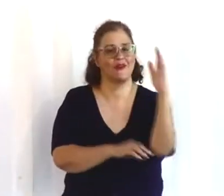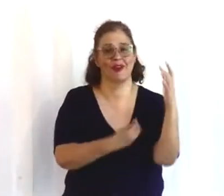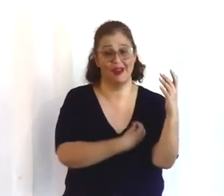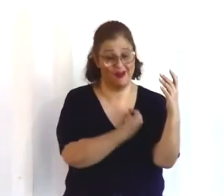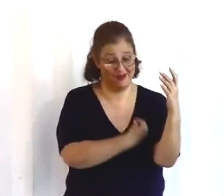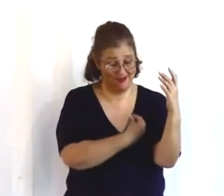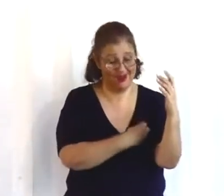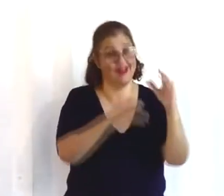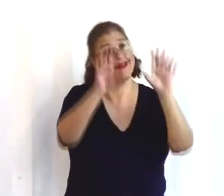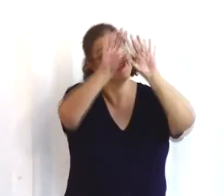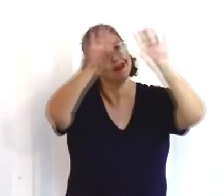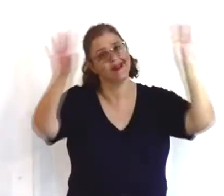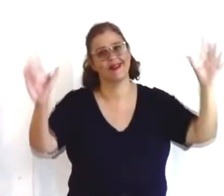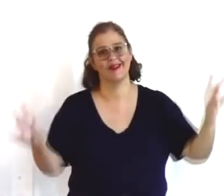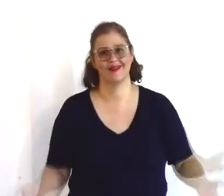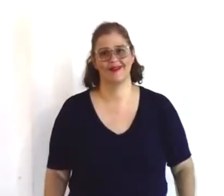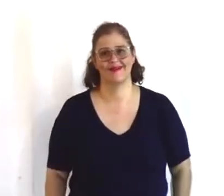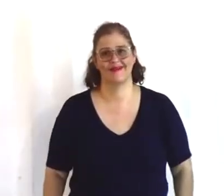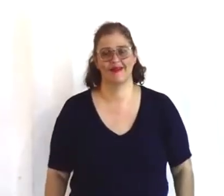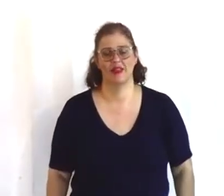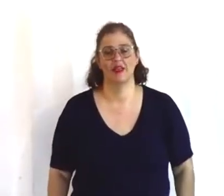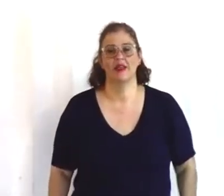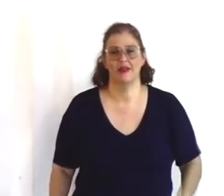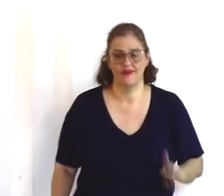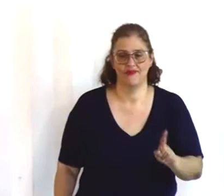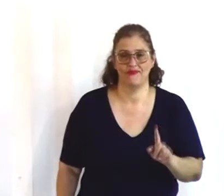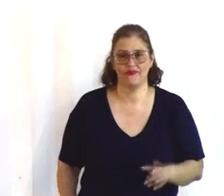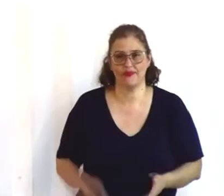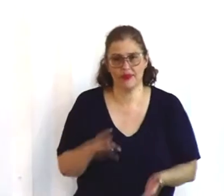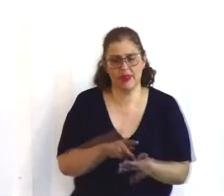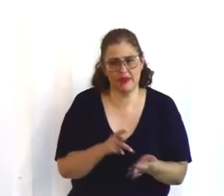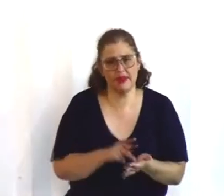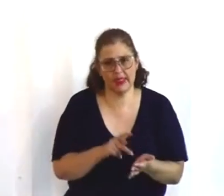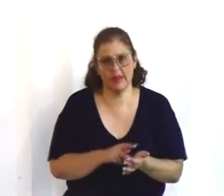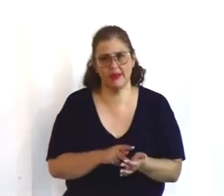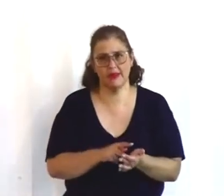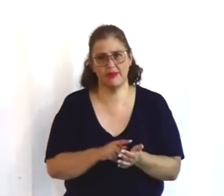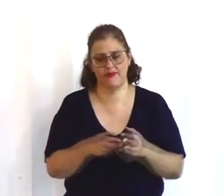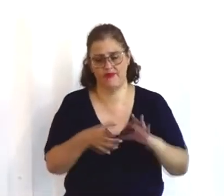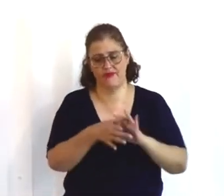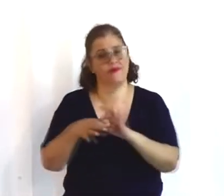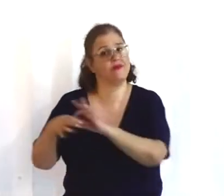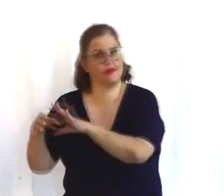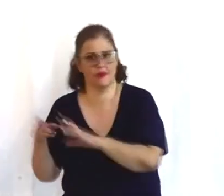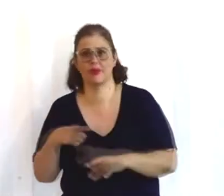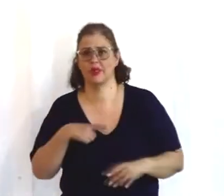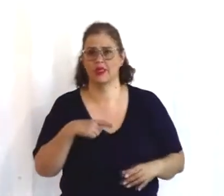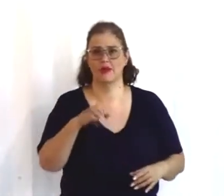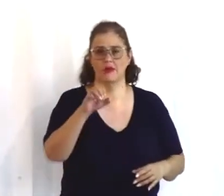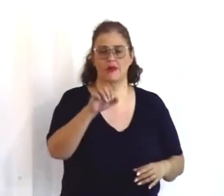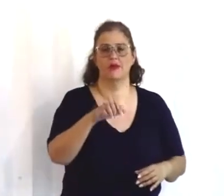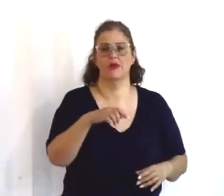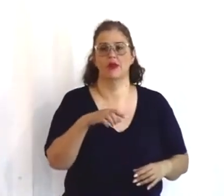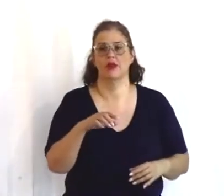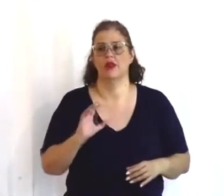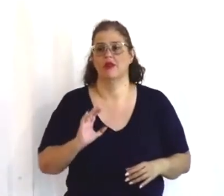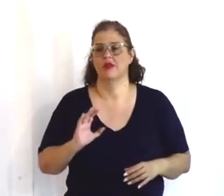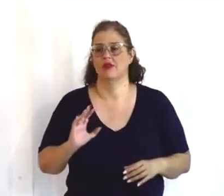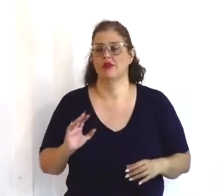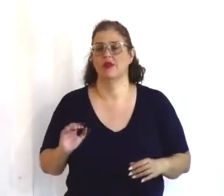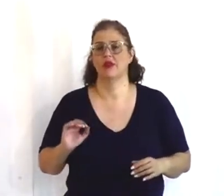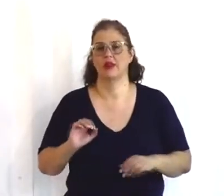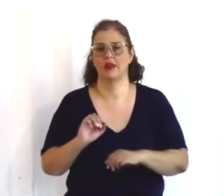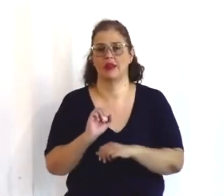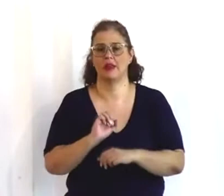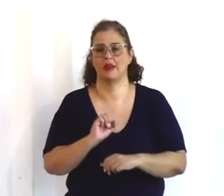essa confirmação. Na verdade, irmãos, um contexto da igreja de Éfeso, de outras igrejas também, era que existiam os pagãos,